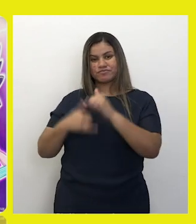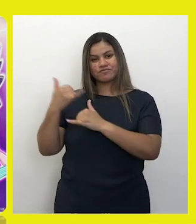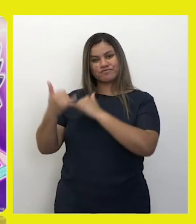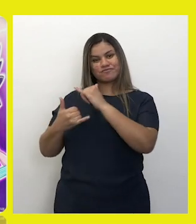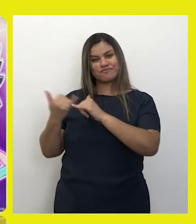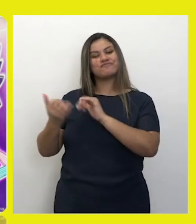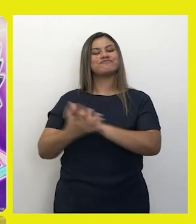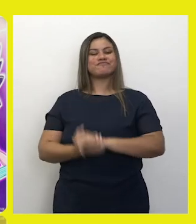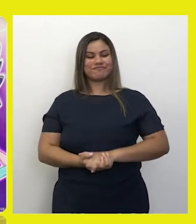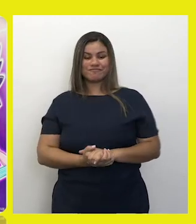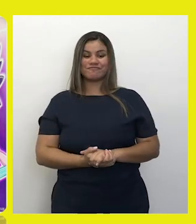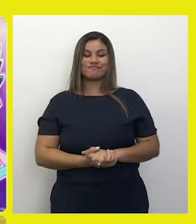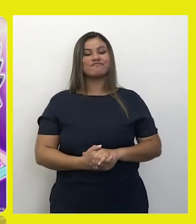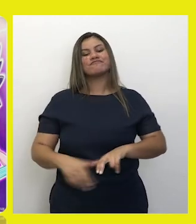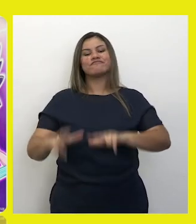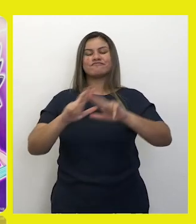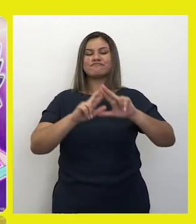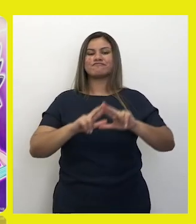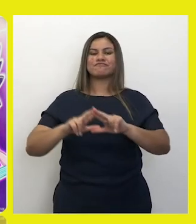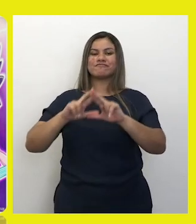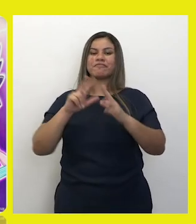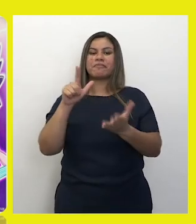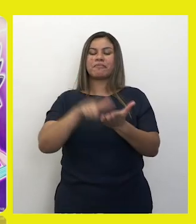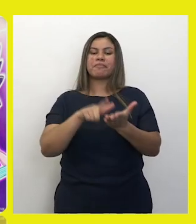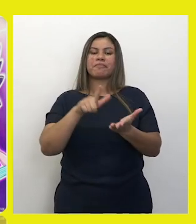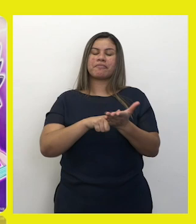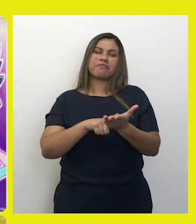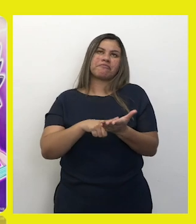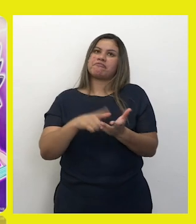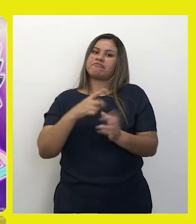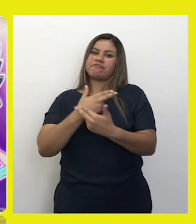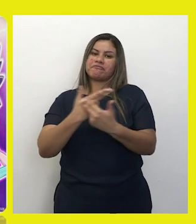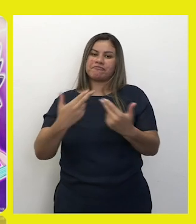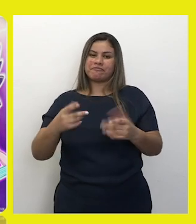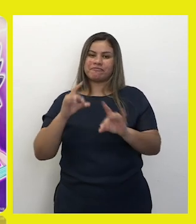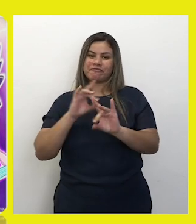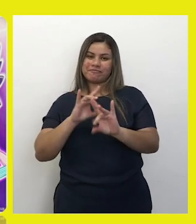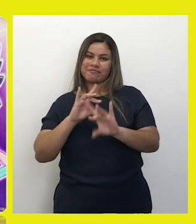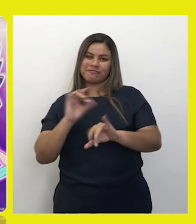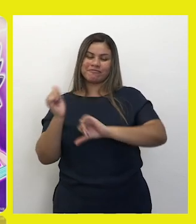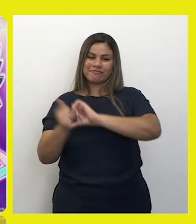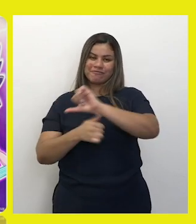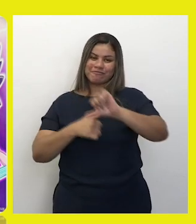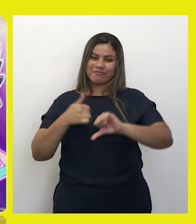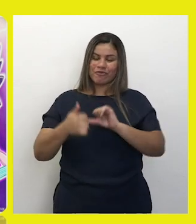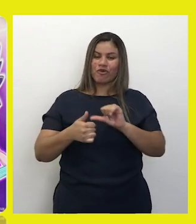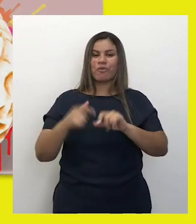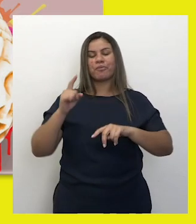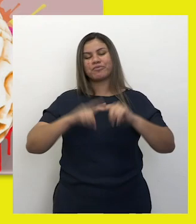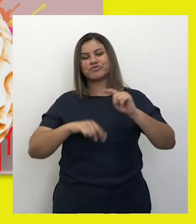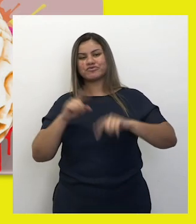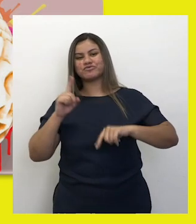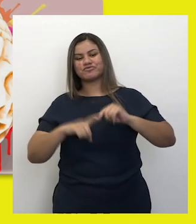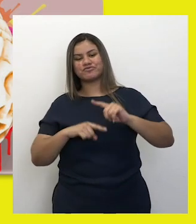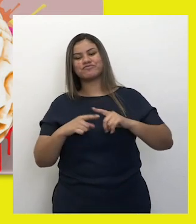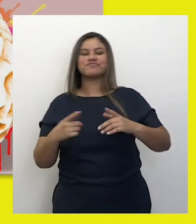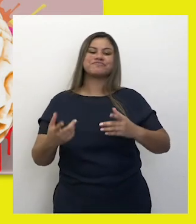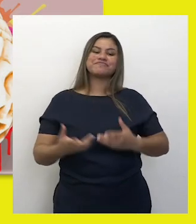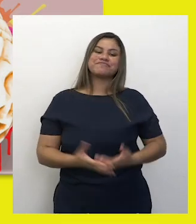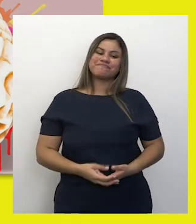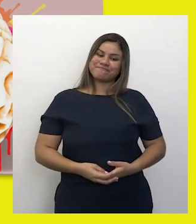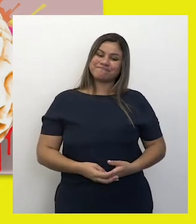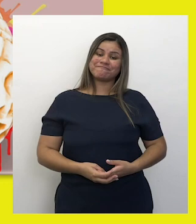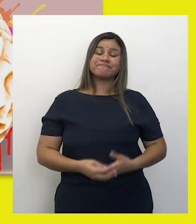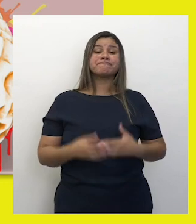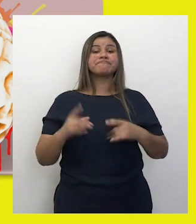brinquedo, reciclam papéis usando diversas técnicas e transformando o que ia para o lixo num produto ou um objeto. Bom,